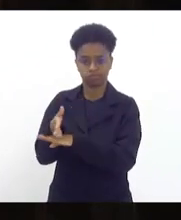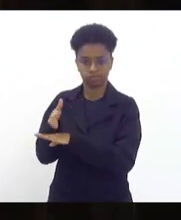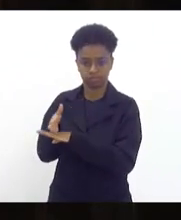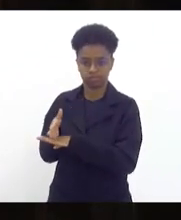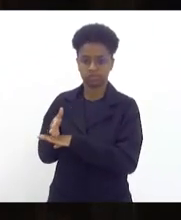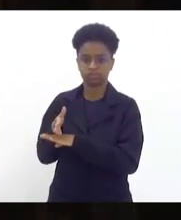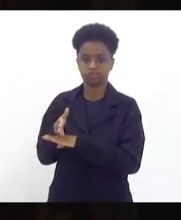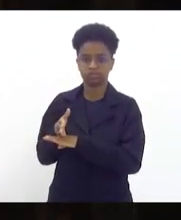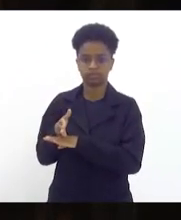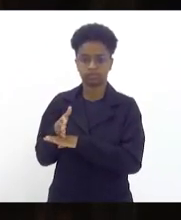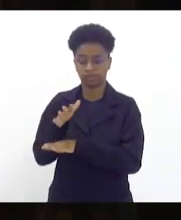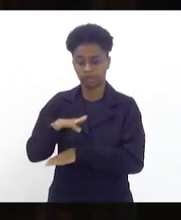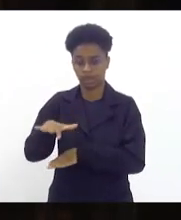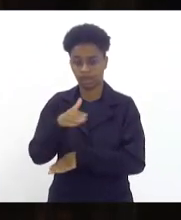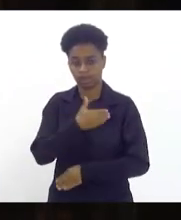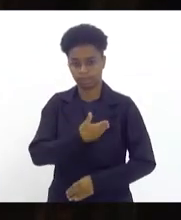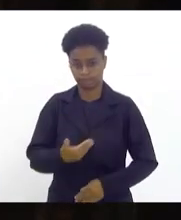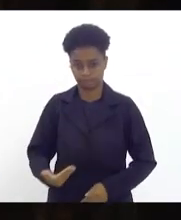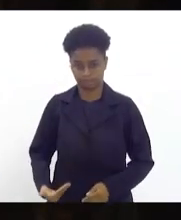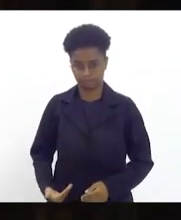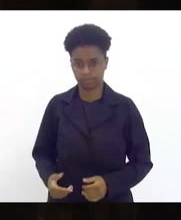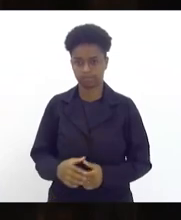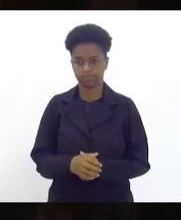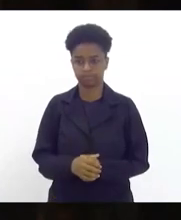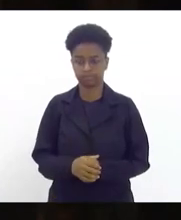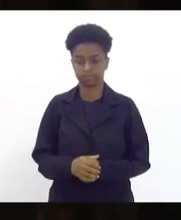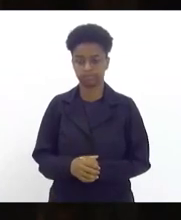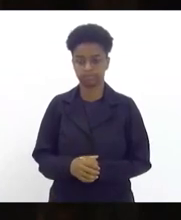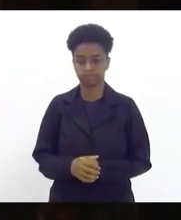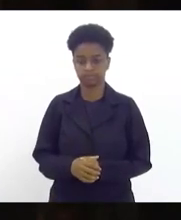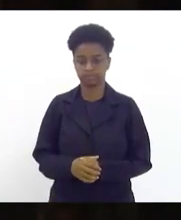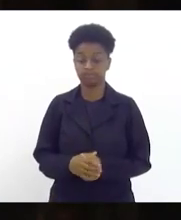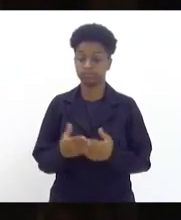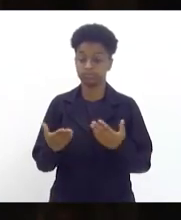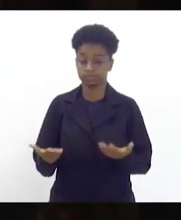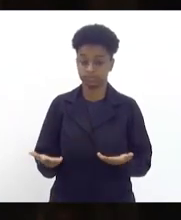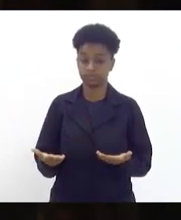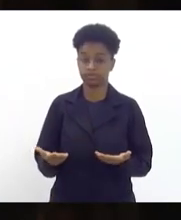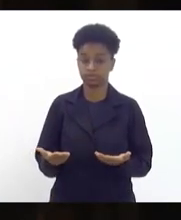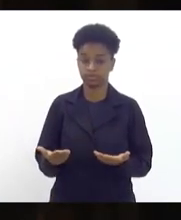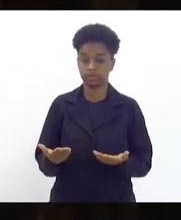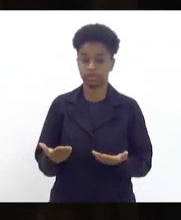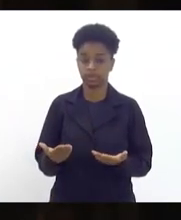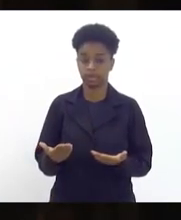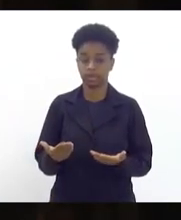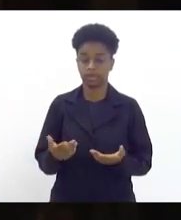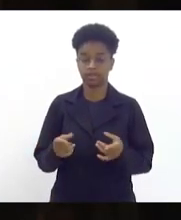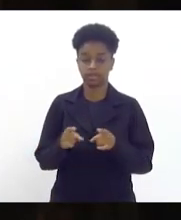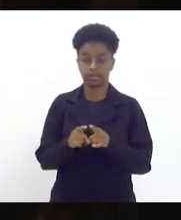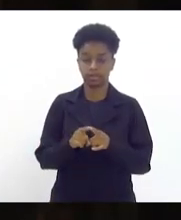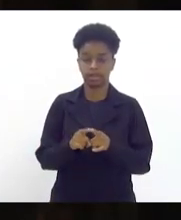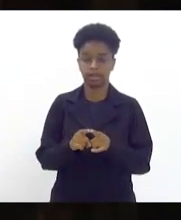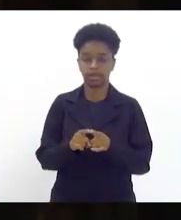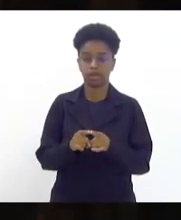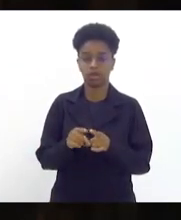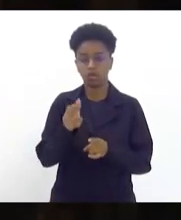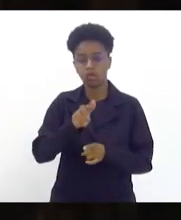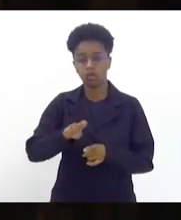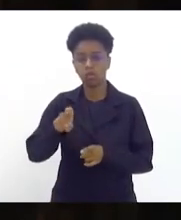os ambientes públicos e se a senhora dos serviços que eles são oferecidos